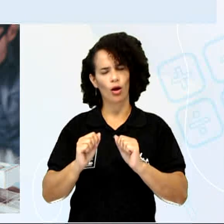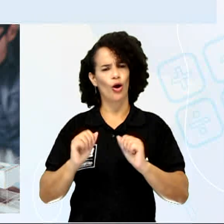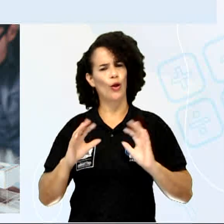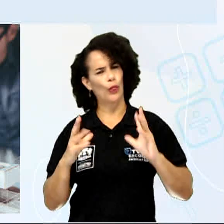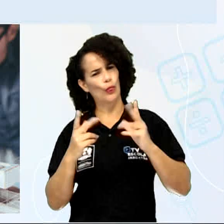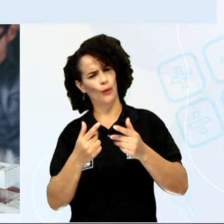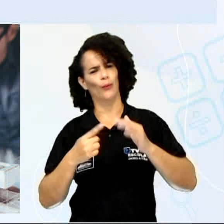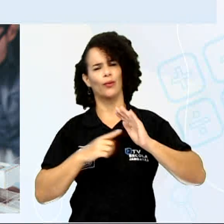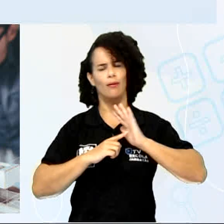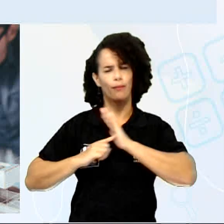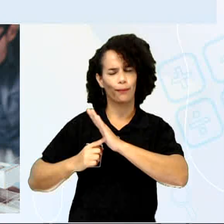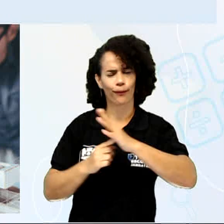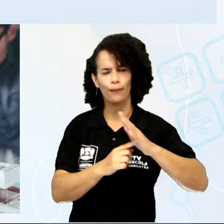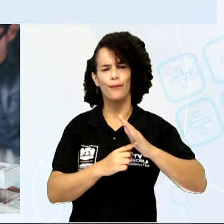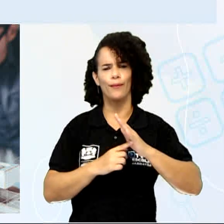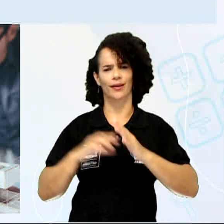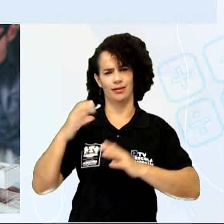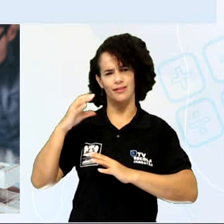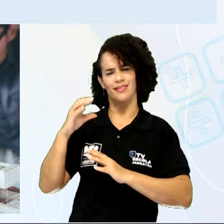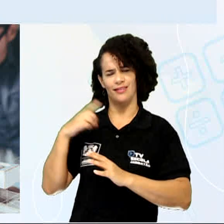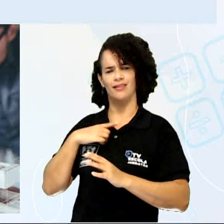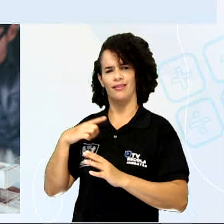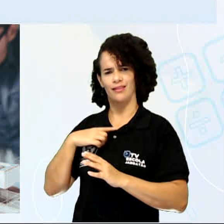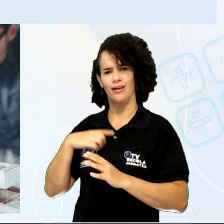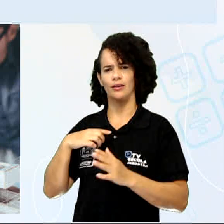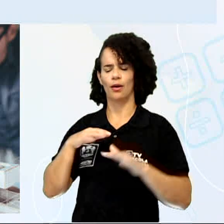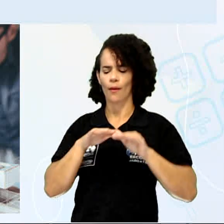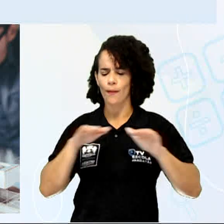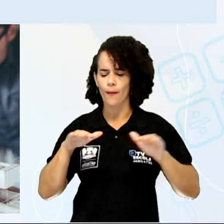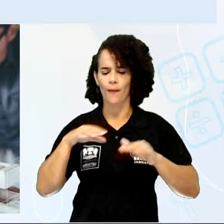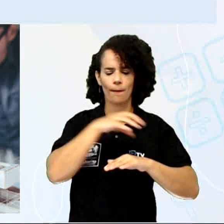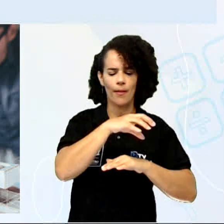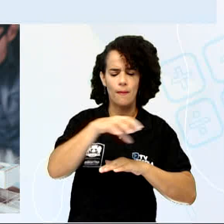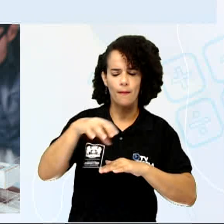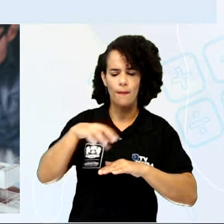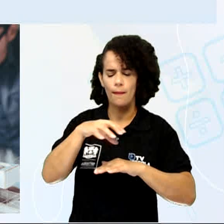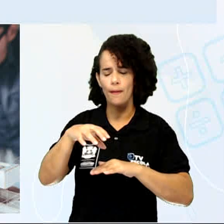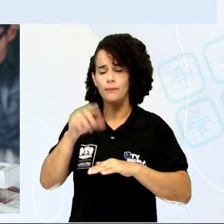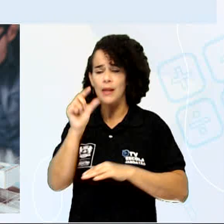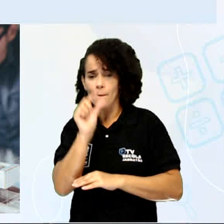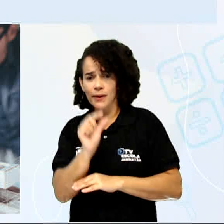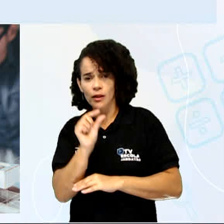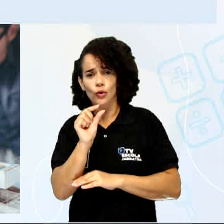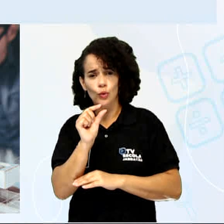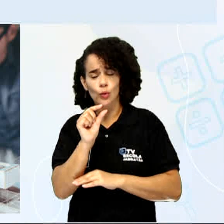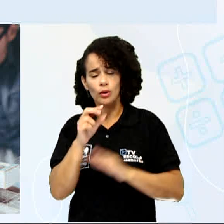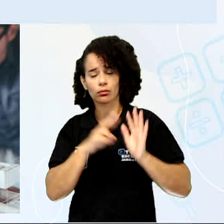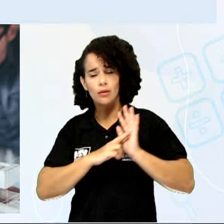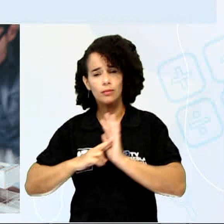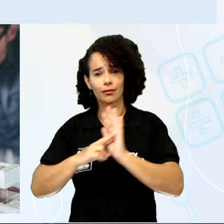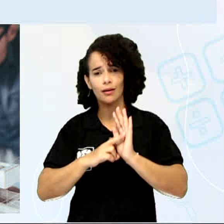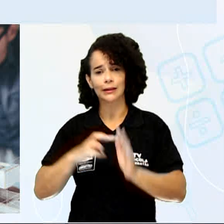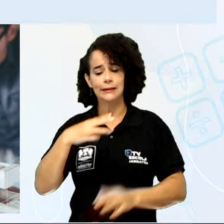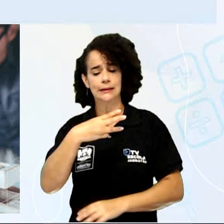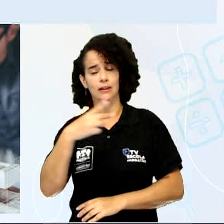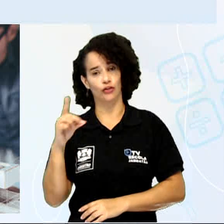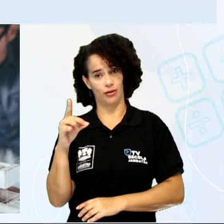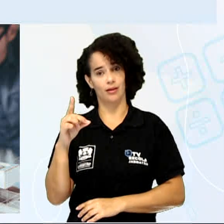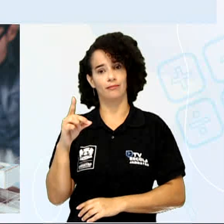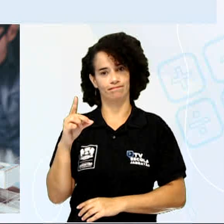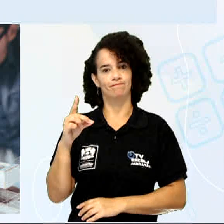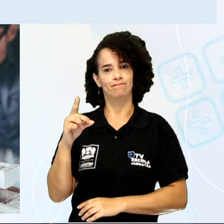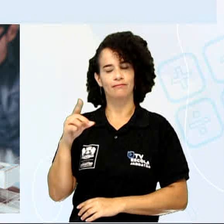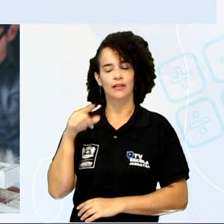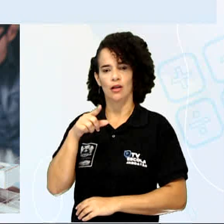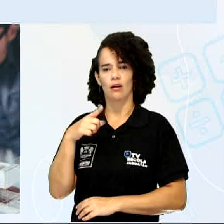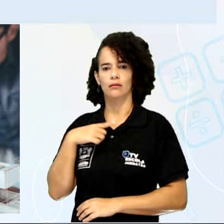ciência, toda feira científica tem maquete. É uma miniatura que representa o espaço em formato tridimensional. Você